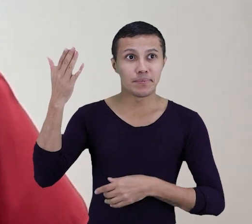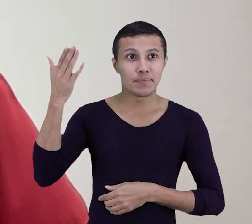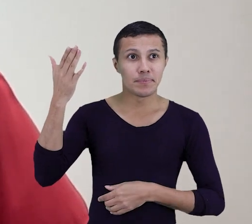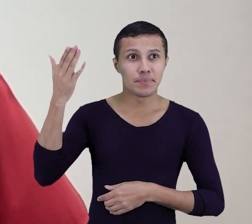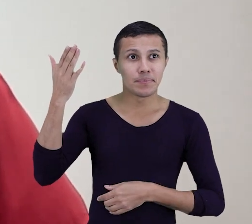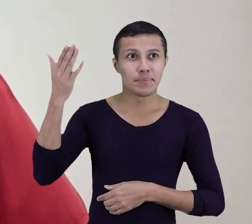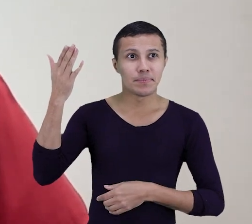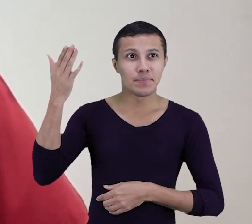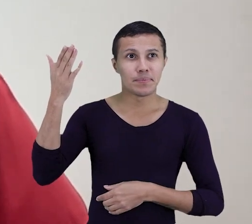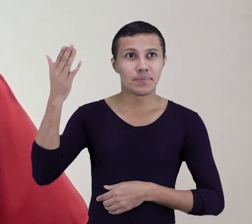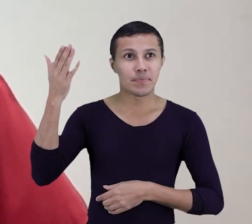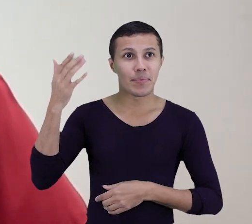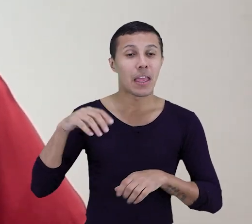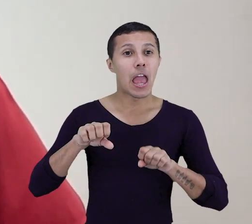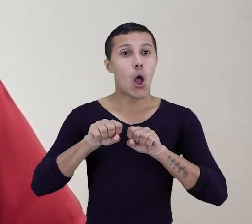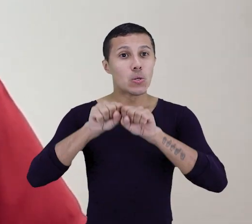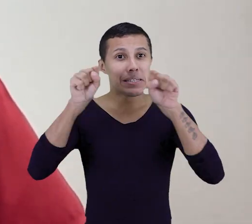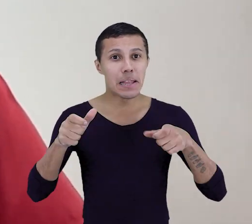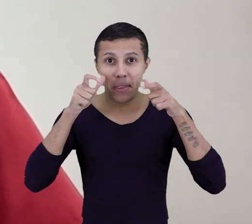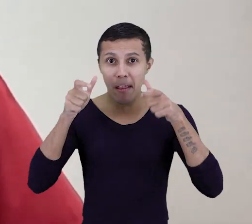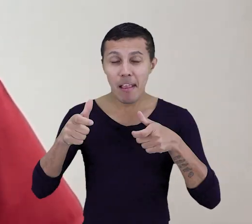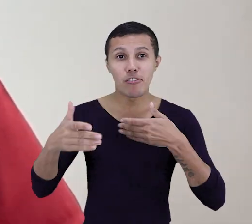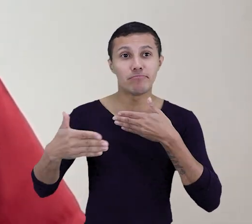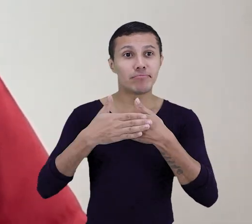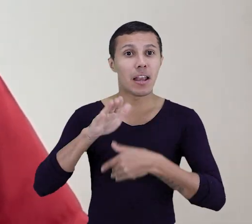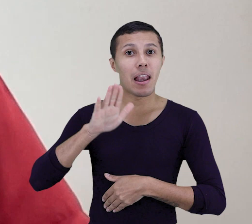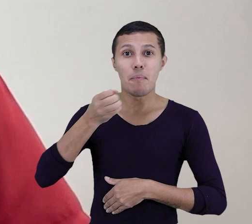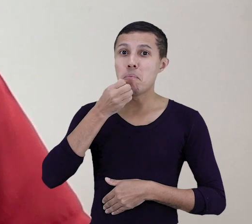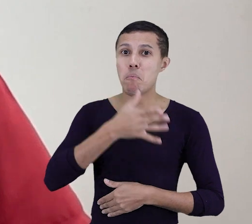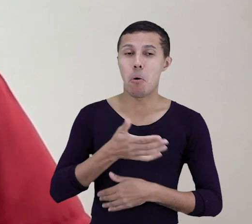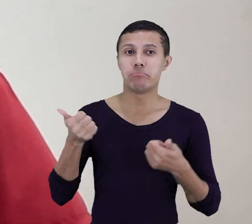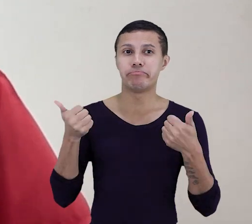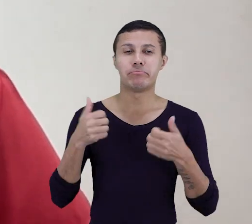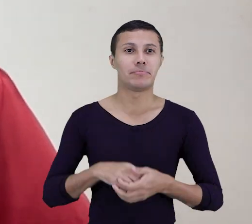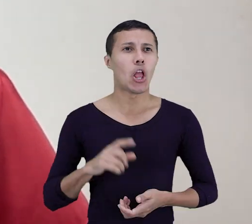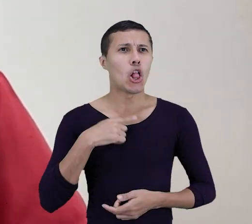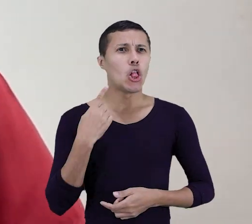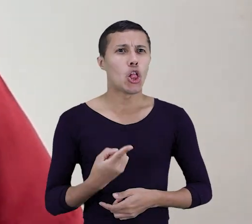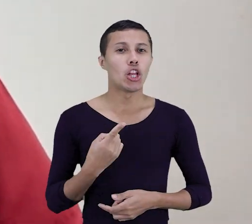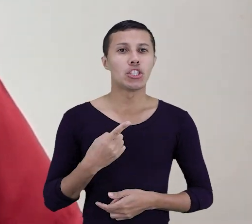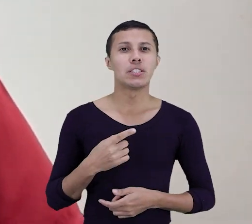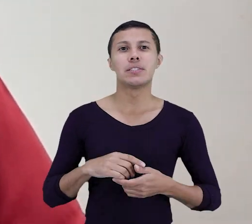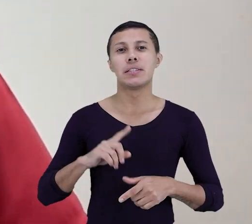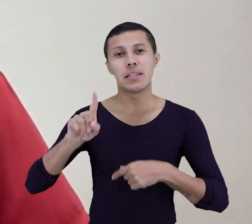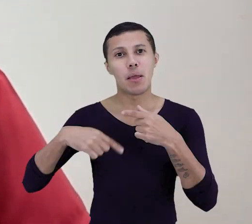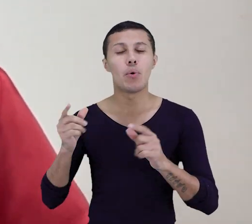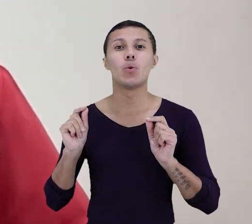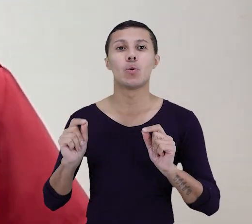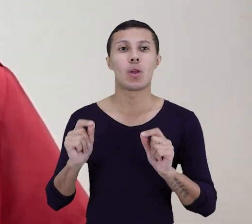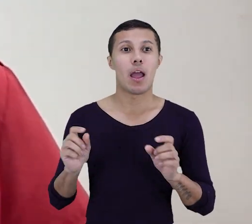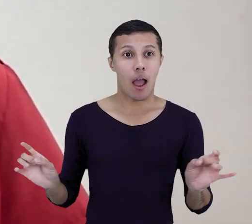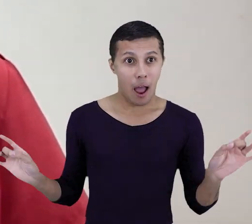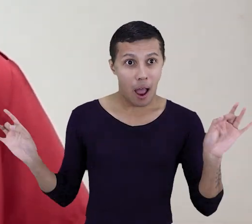Então, Ribeirão ele tem um ecossistema bem interessante também, né, bem maduro. E aí ficamos, logo em seguida,